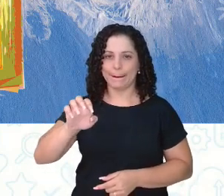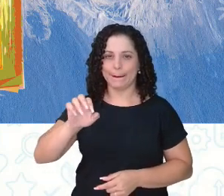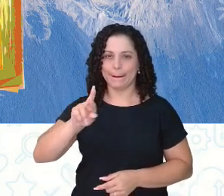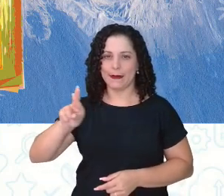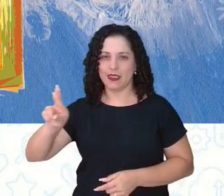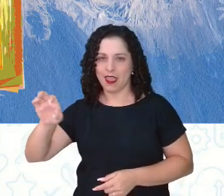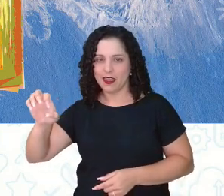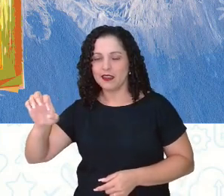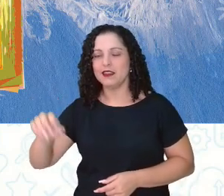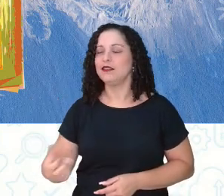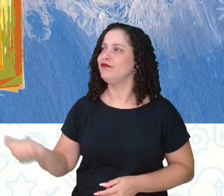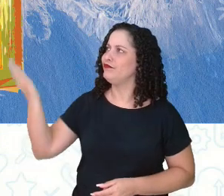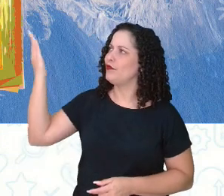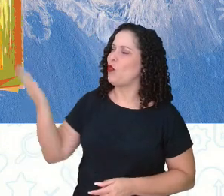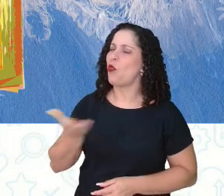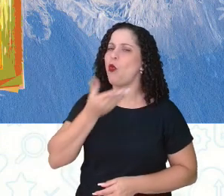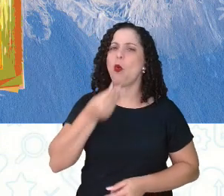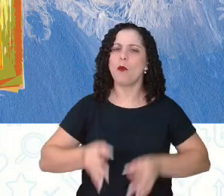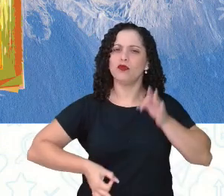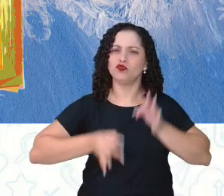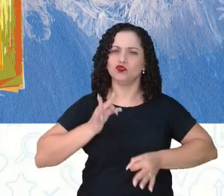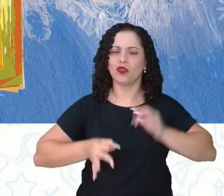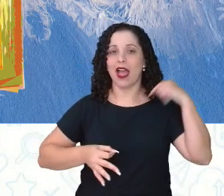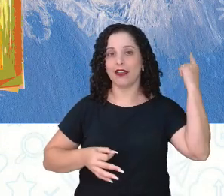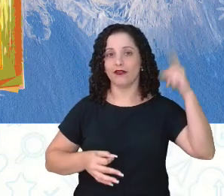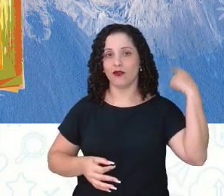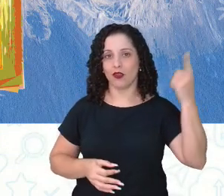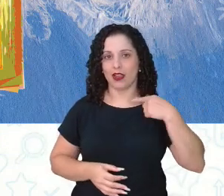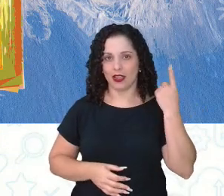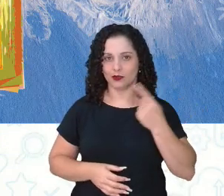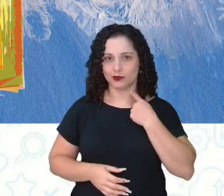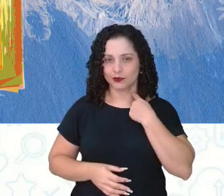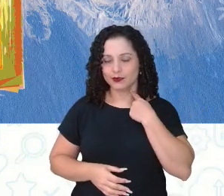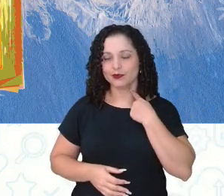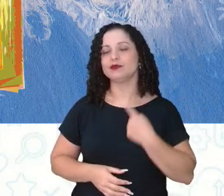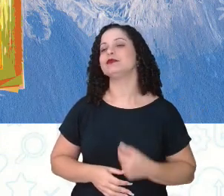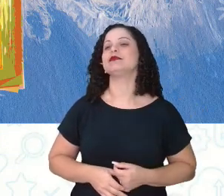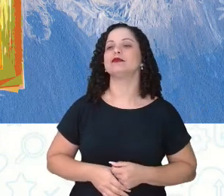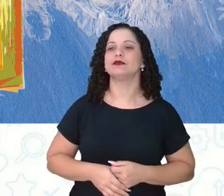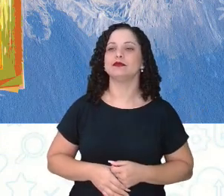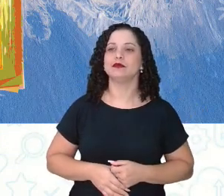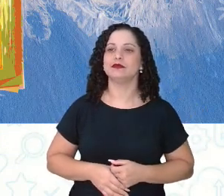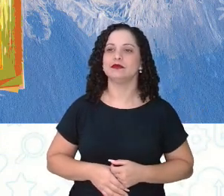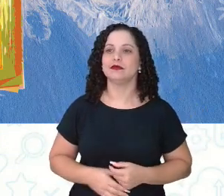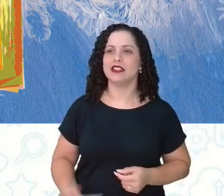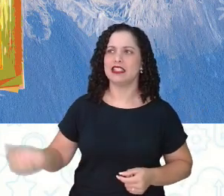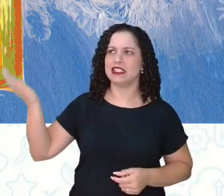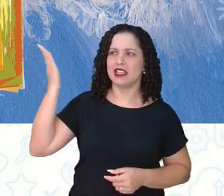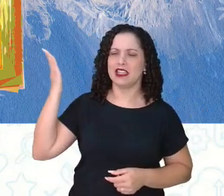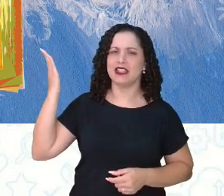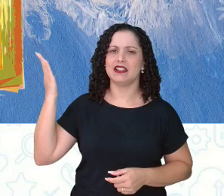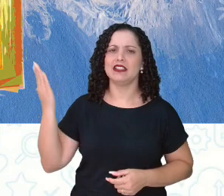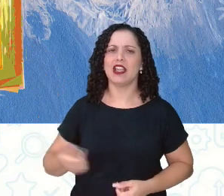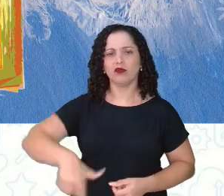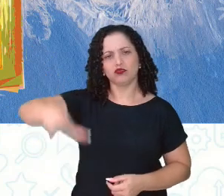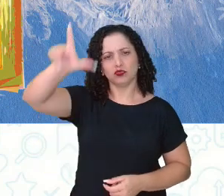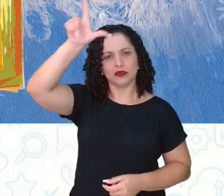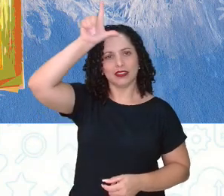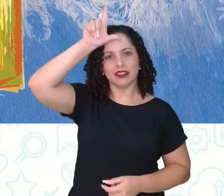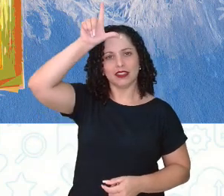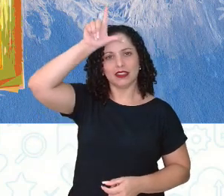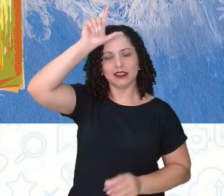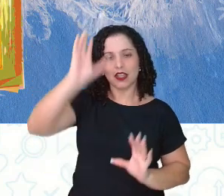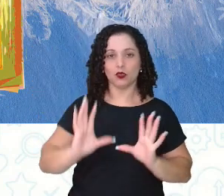que está aparecendo aí, né? Que era um jurista, um advogado, que foi um representante, um líder, né, do